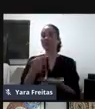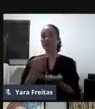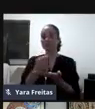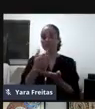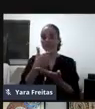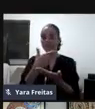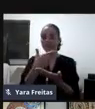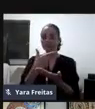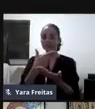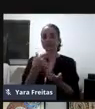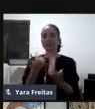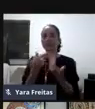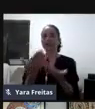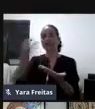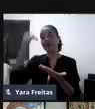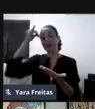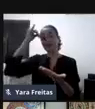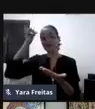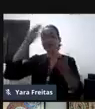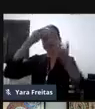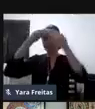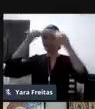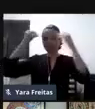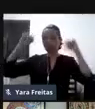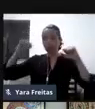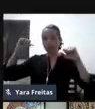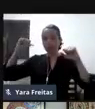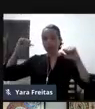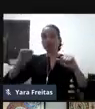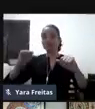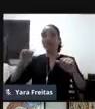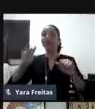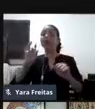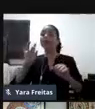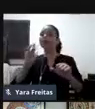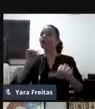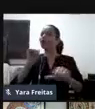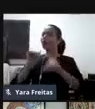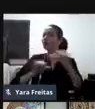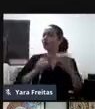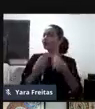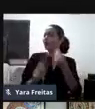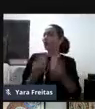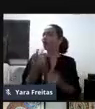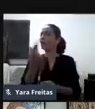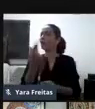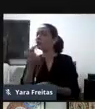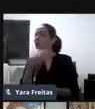faça prevenir Alzheimer, além da mudança de estilo de vida, né?